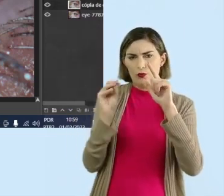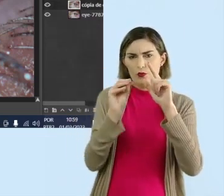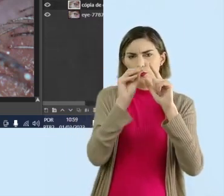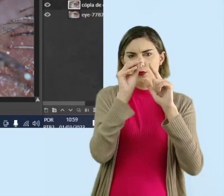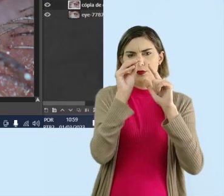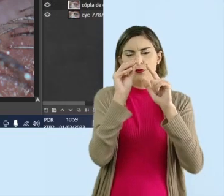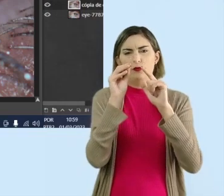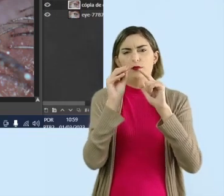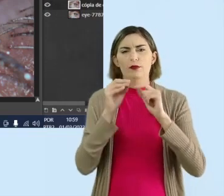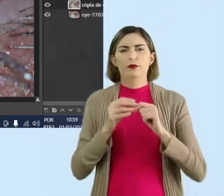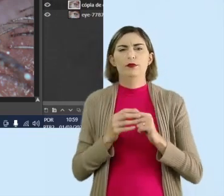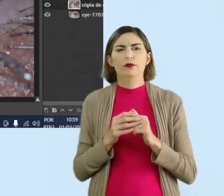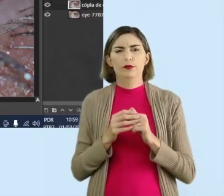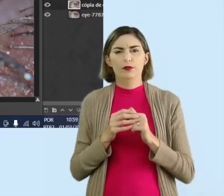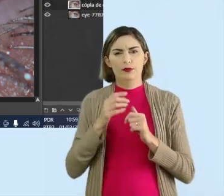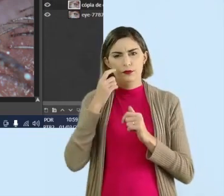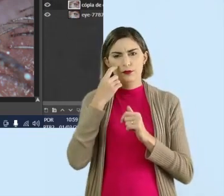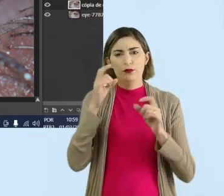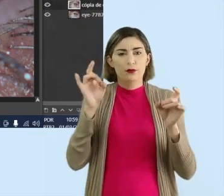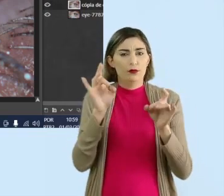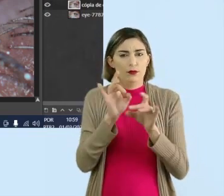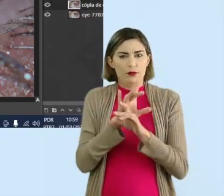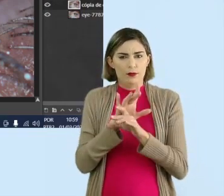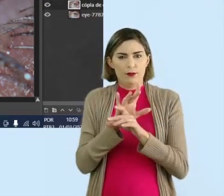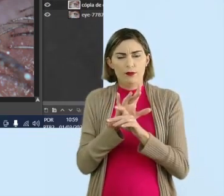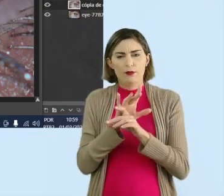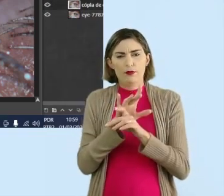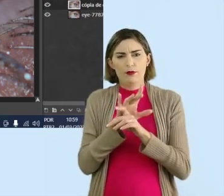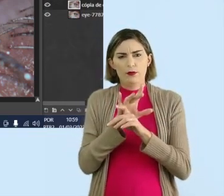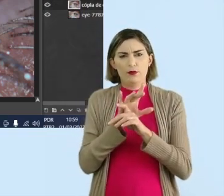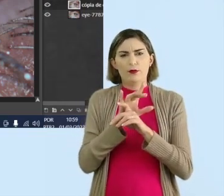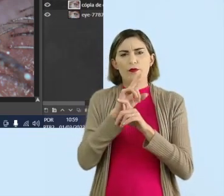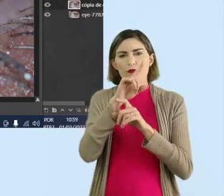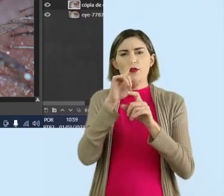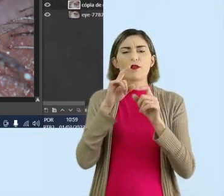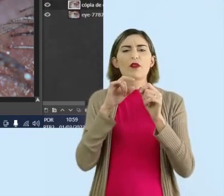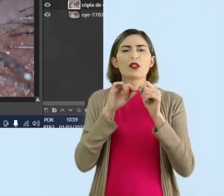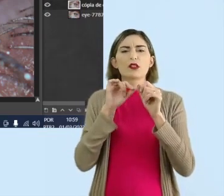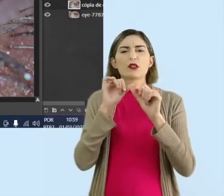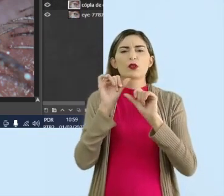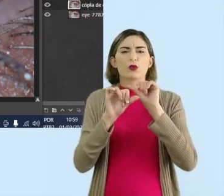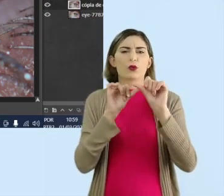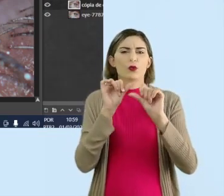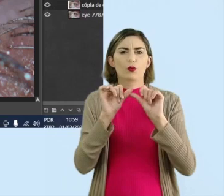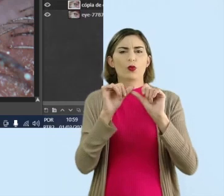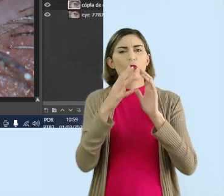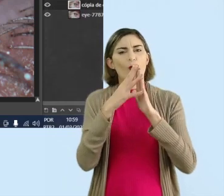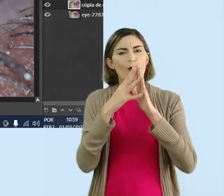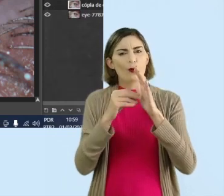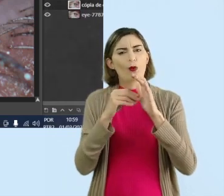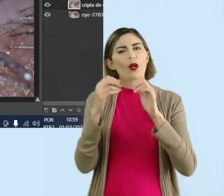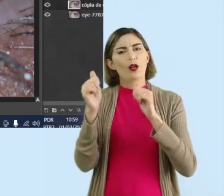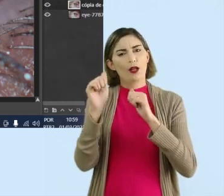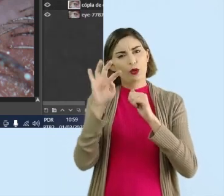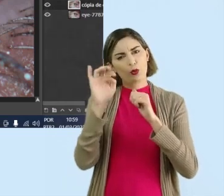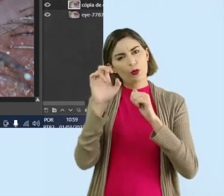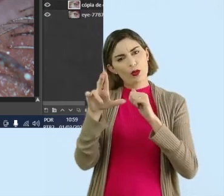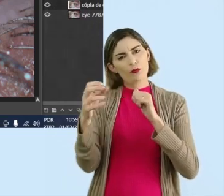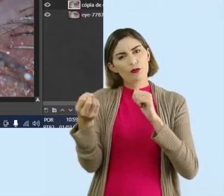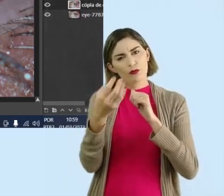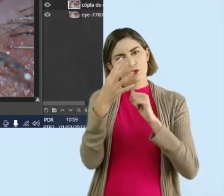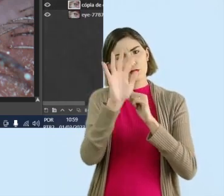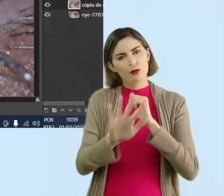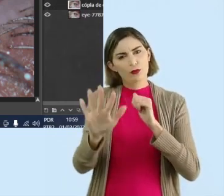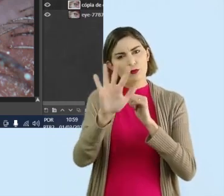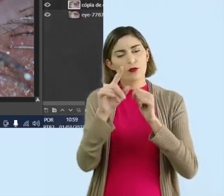depois que eu terminar, isso aqui vai ser uma subtração da seleção atual. Em casa você pode fazer com mais tempo,